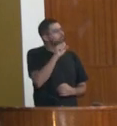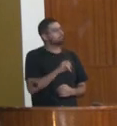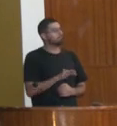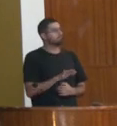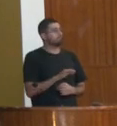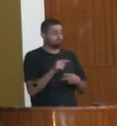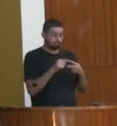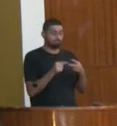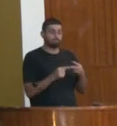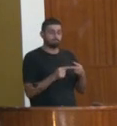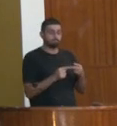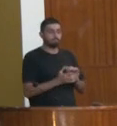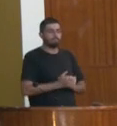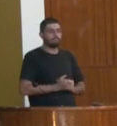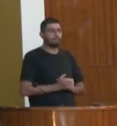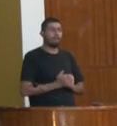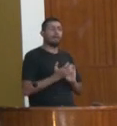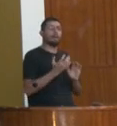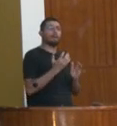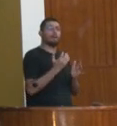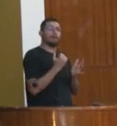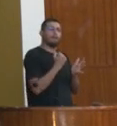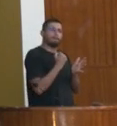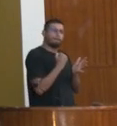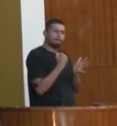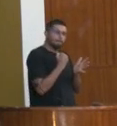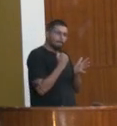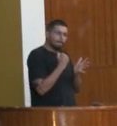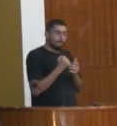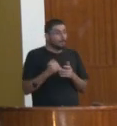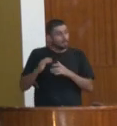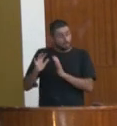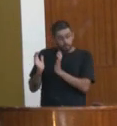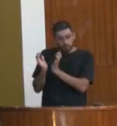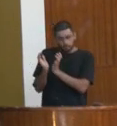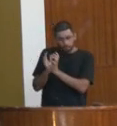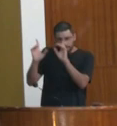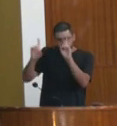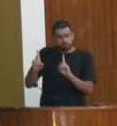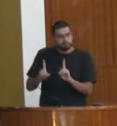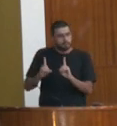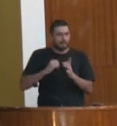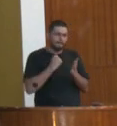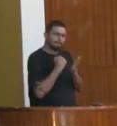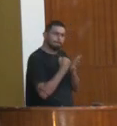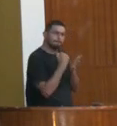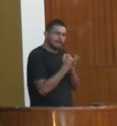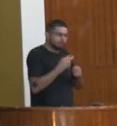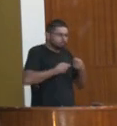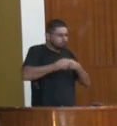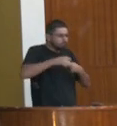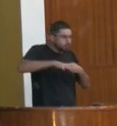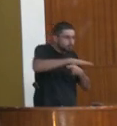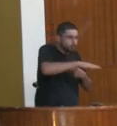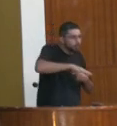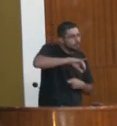duas coisas. Queremos uma efetividade da pessoa com deficiência no mercado de trabalho. E que as pessoas que